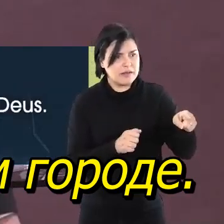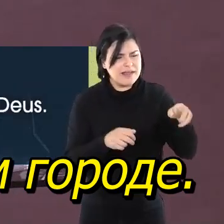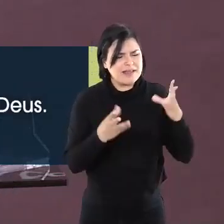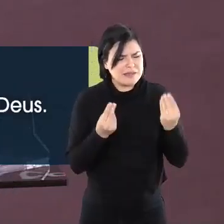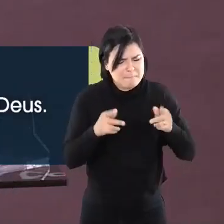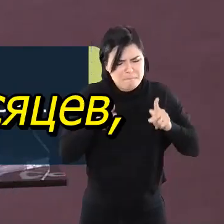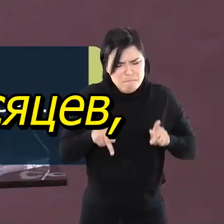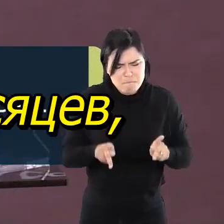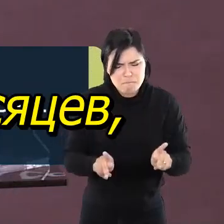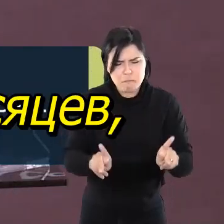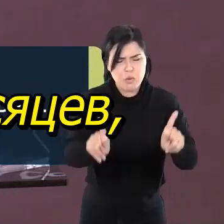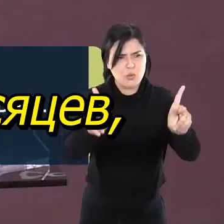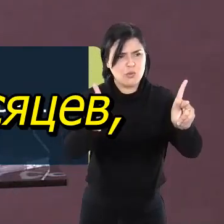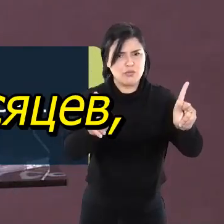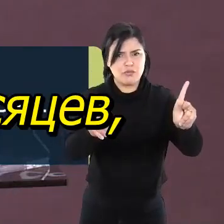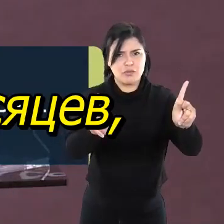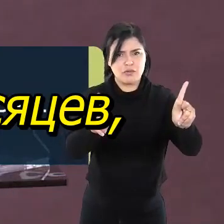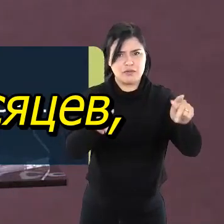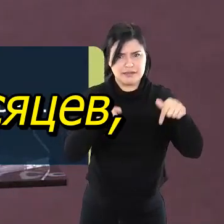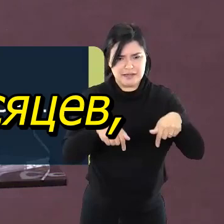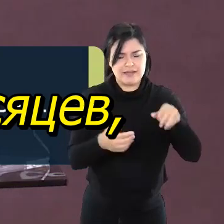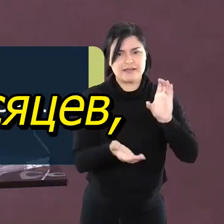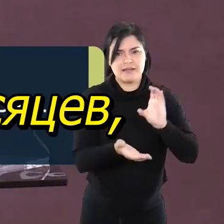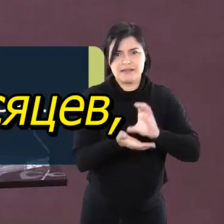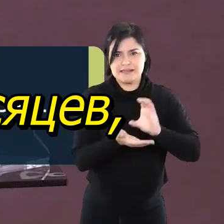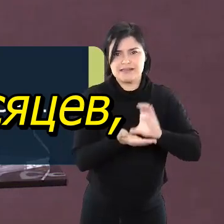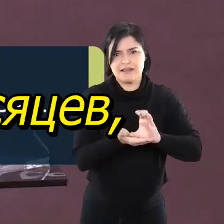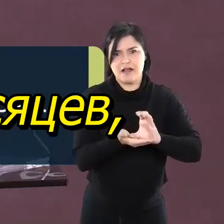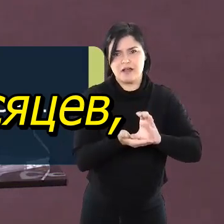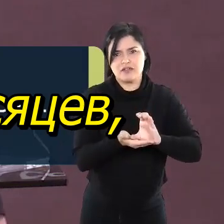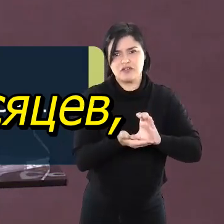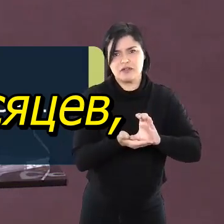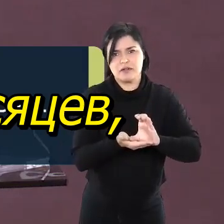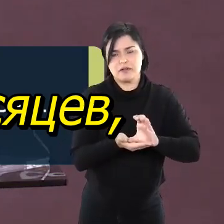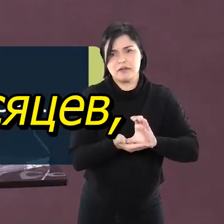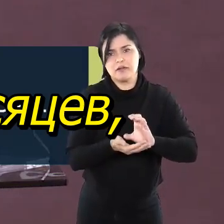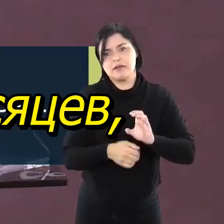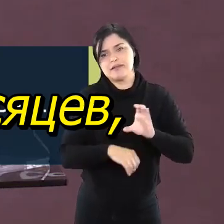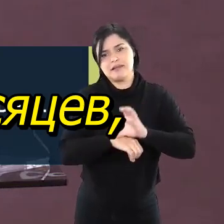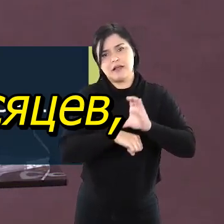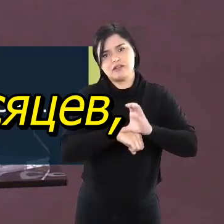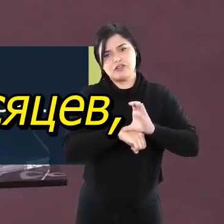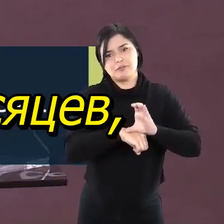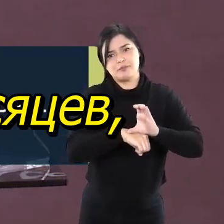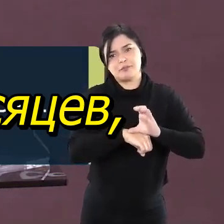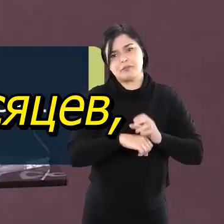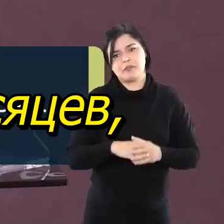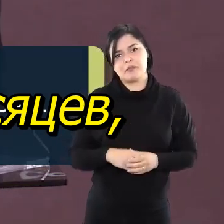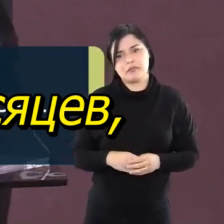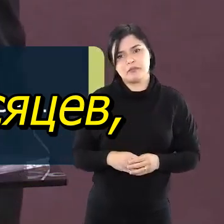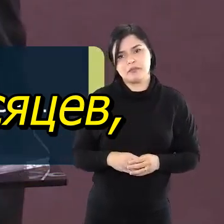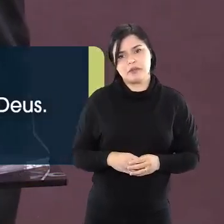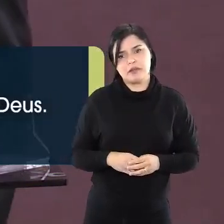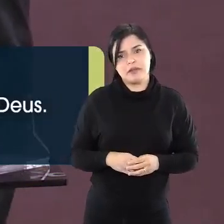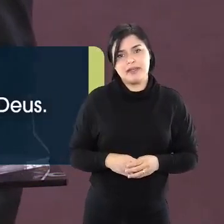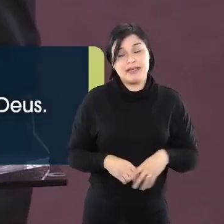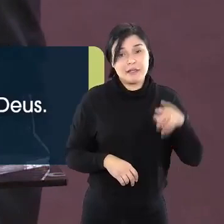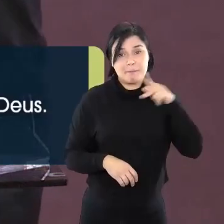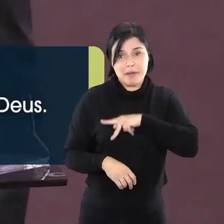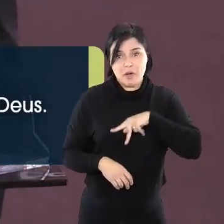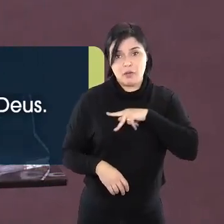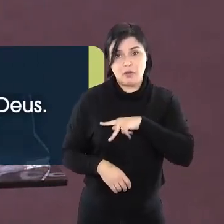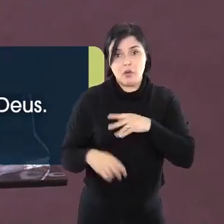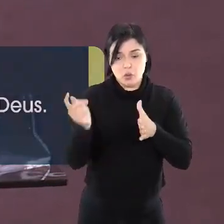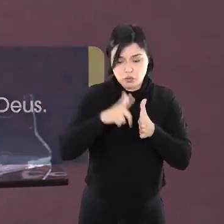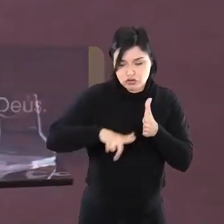cidade. E ali permaneceu 1 ano e 6 meses, ensinando entre eles a palavra de Deus. Meus